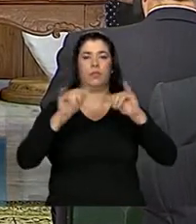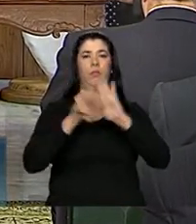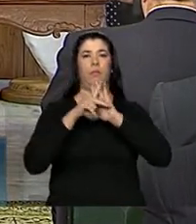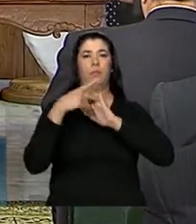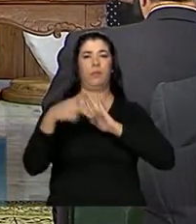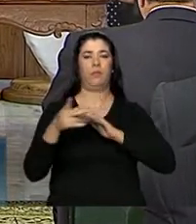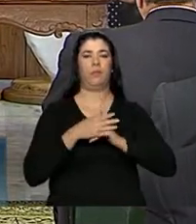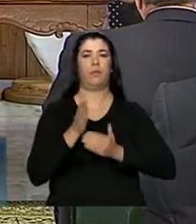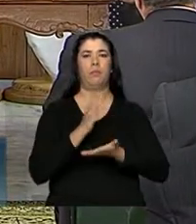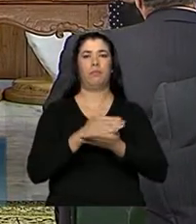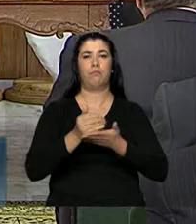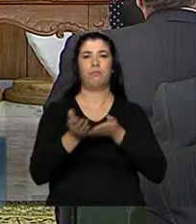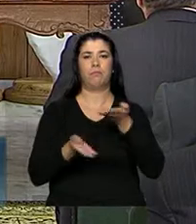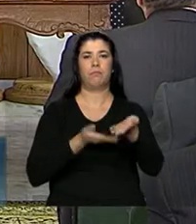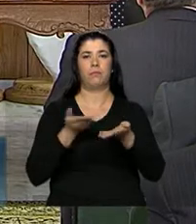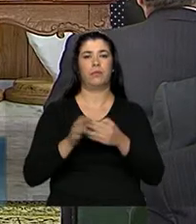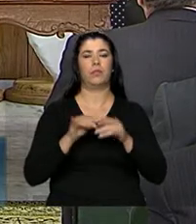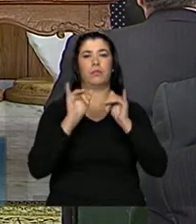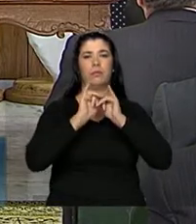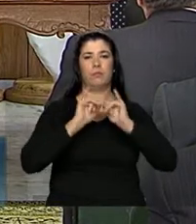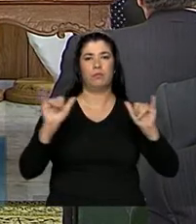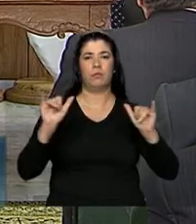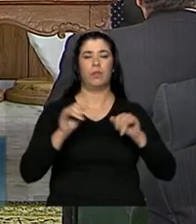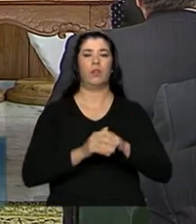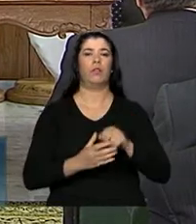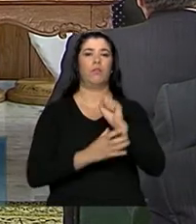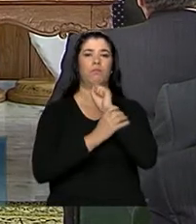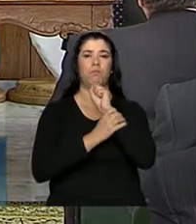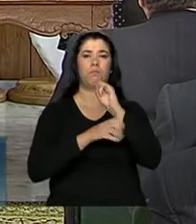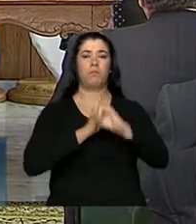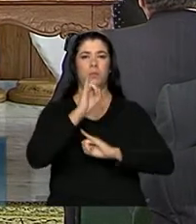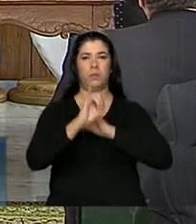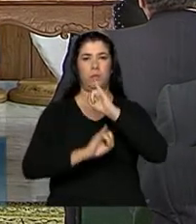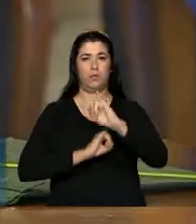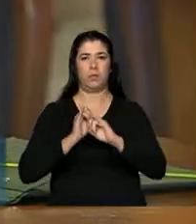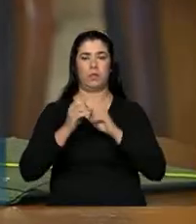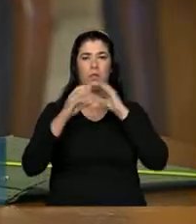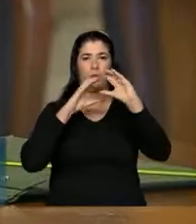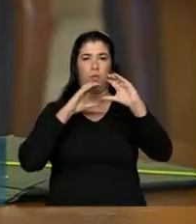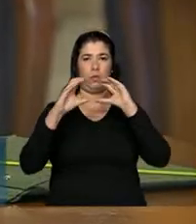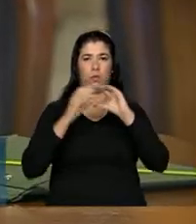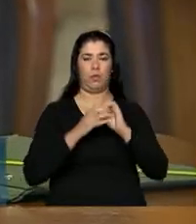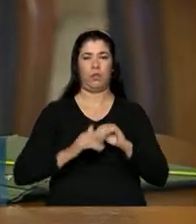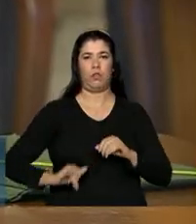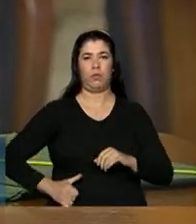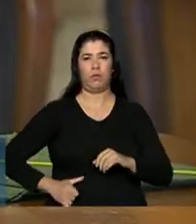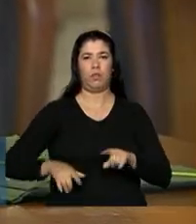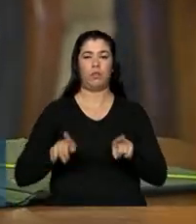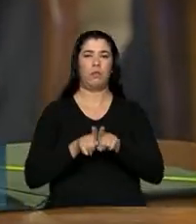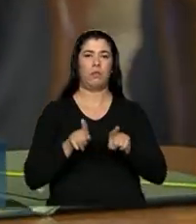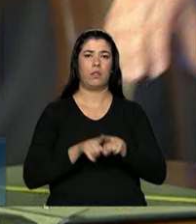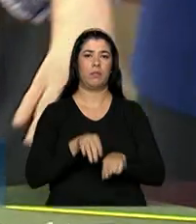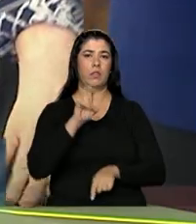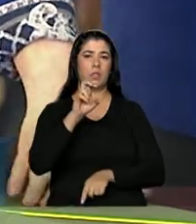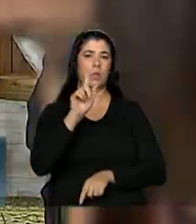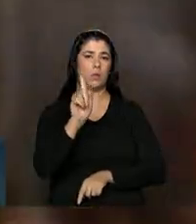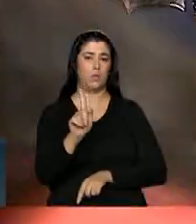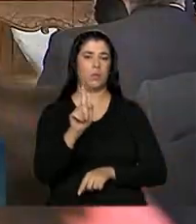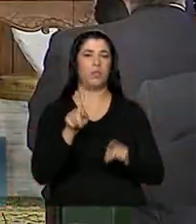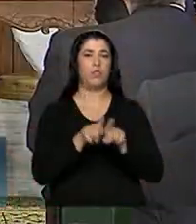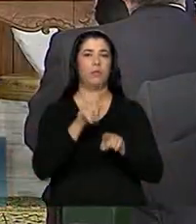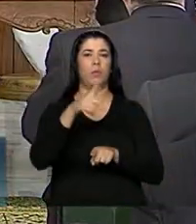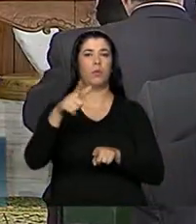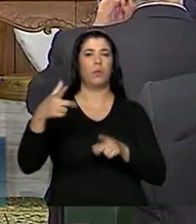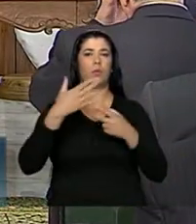especial compartilhamento de informações, governança da internet, comunicações móveis em 5G,